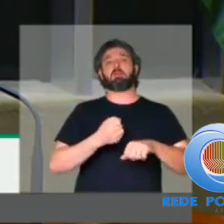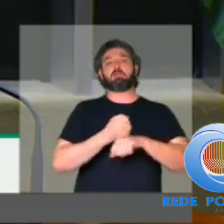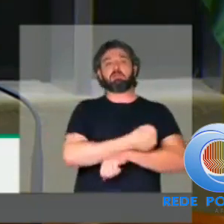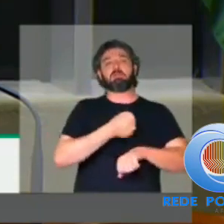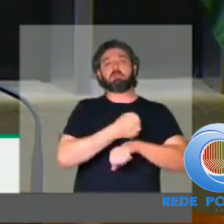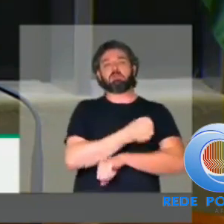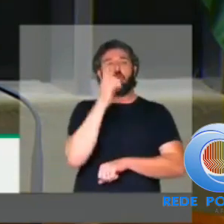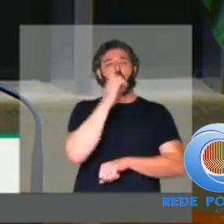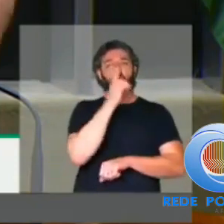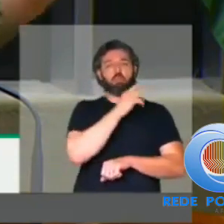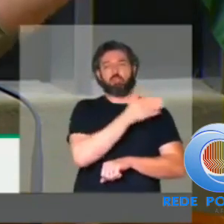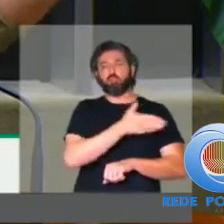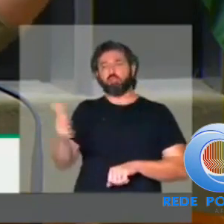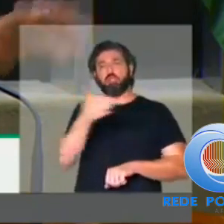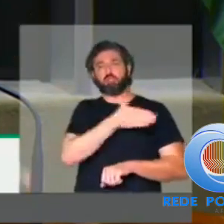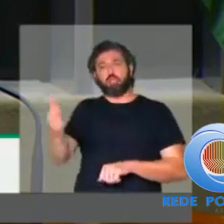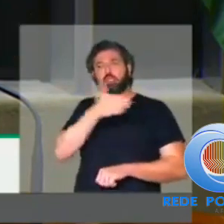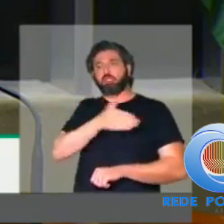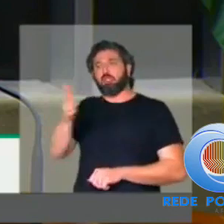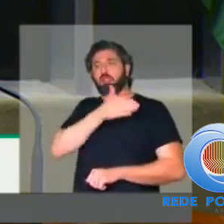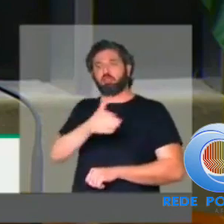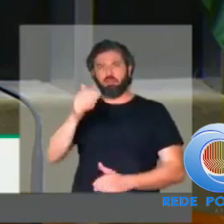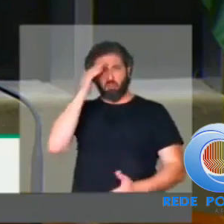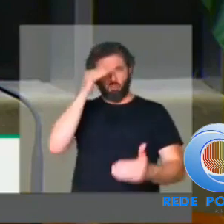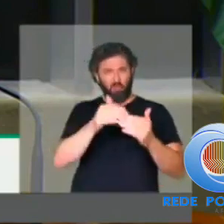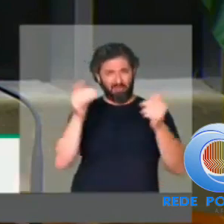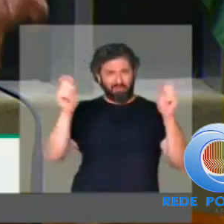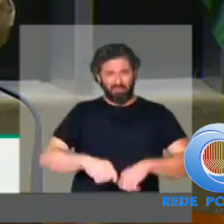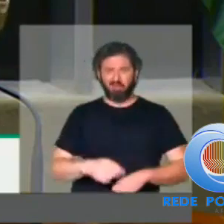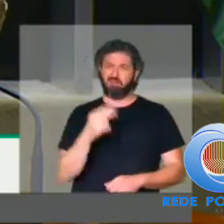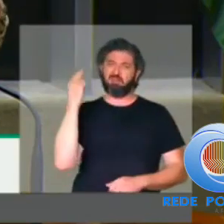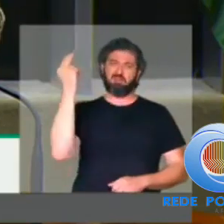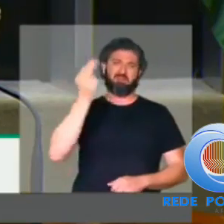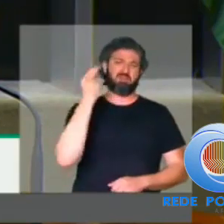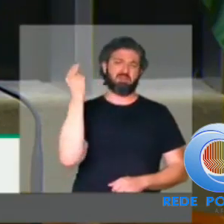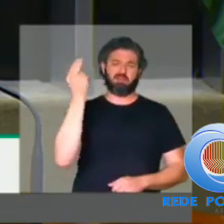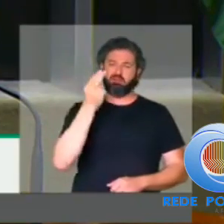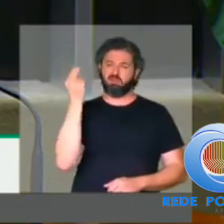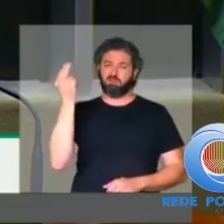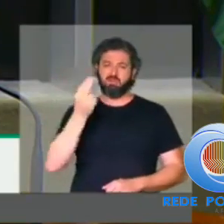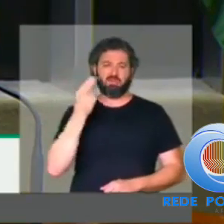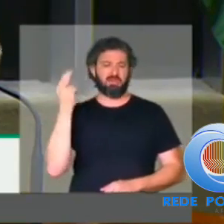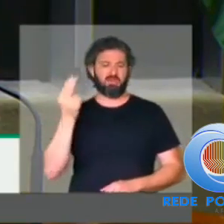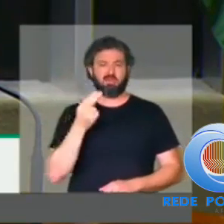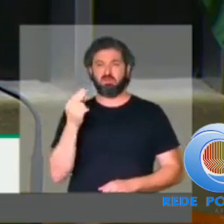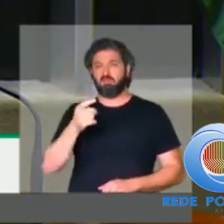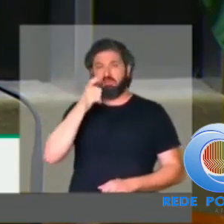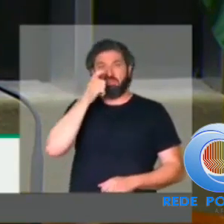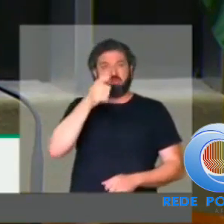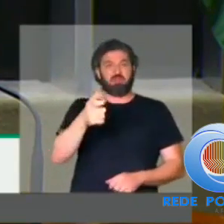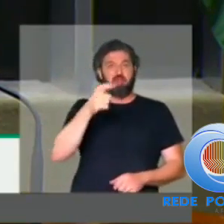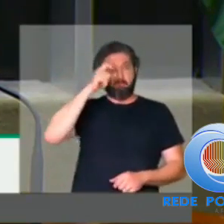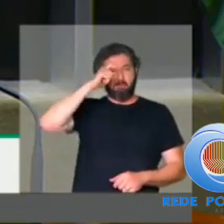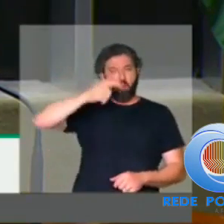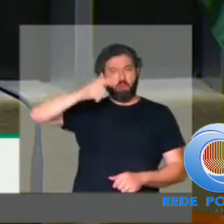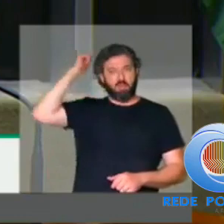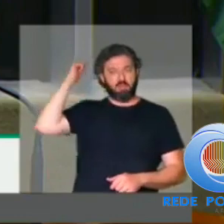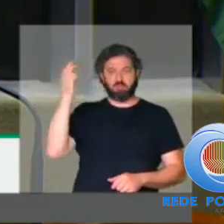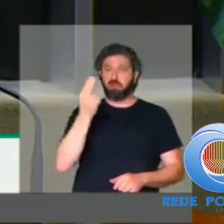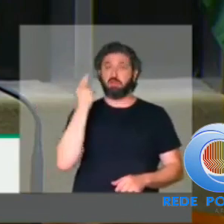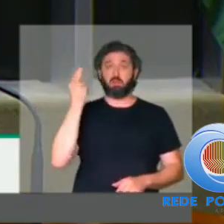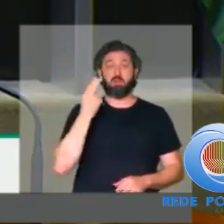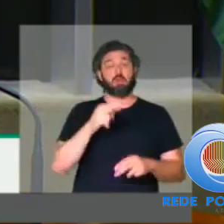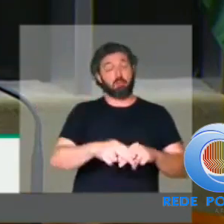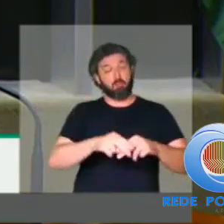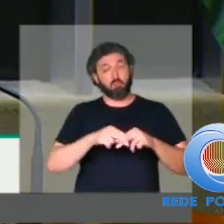de domingo a domingo. Não dá para concordar com isso. Não dá para concordar com os interesses do Guedes. Por isso,